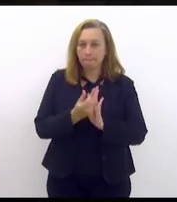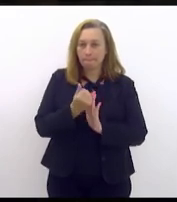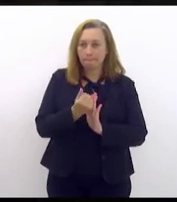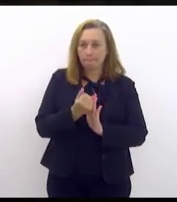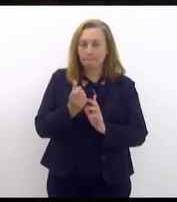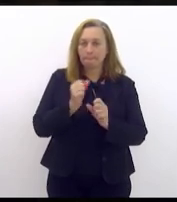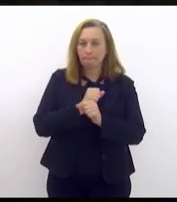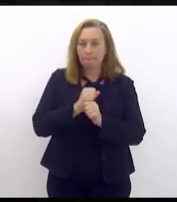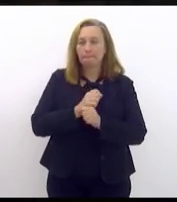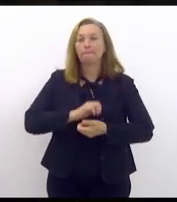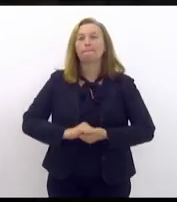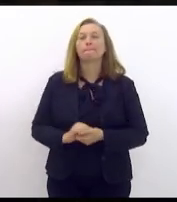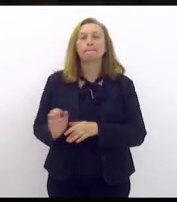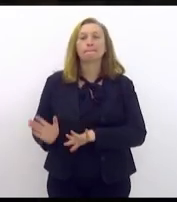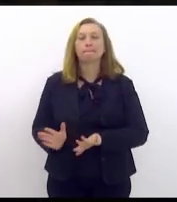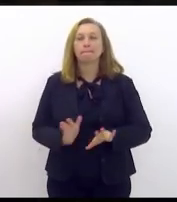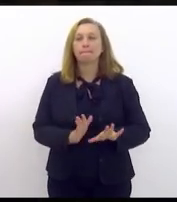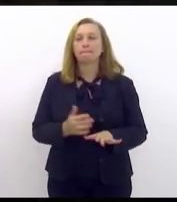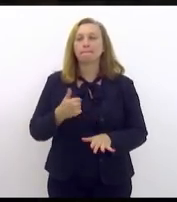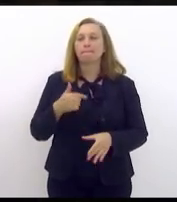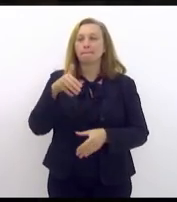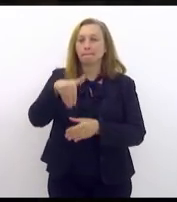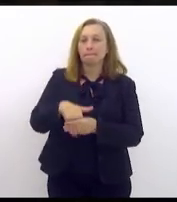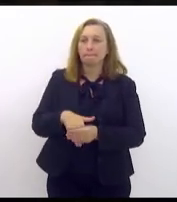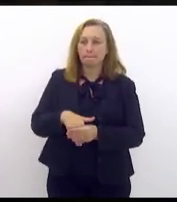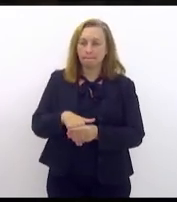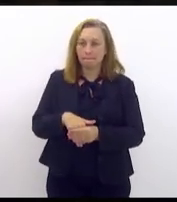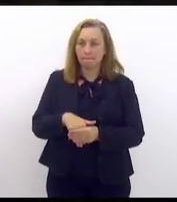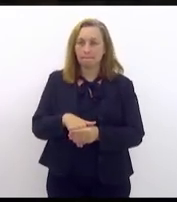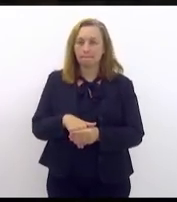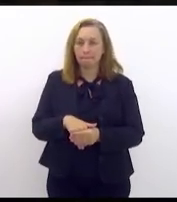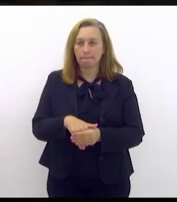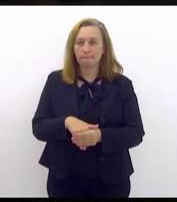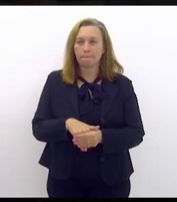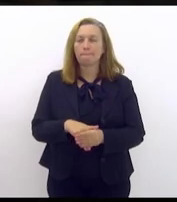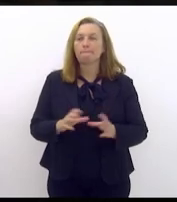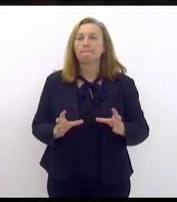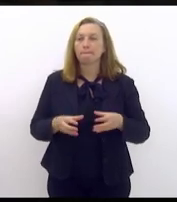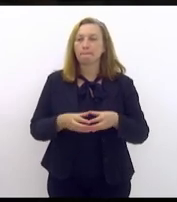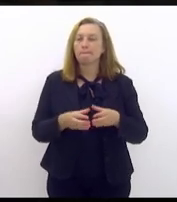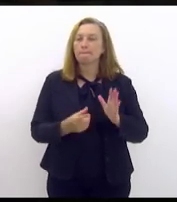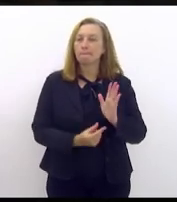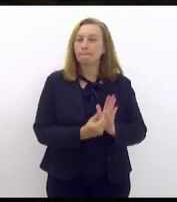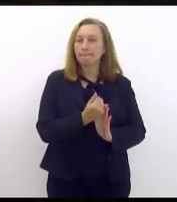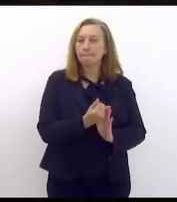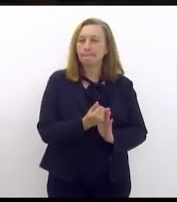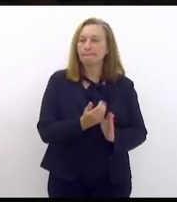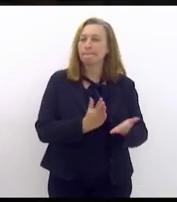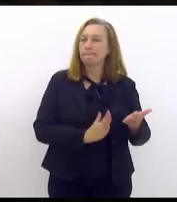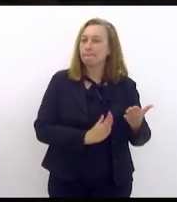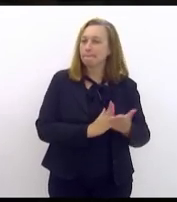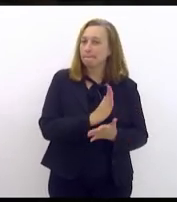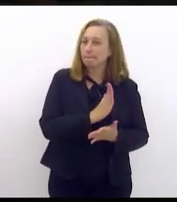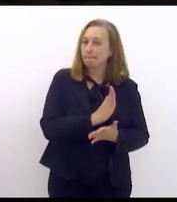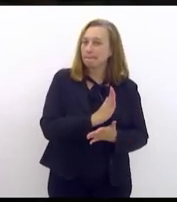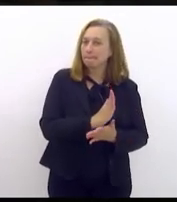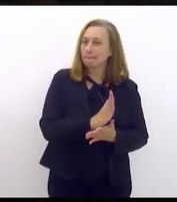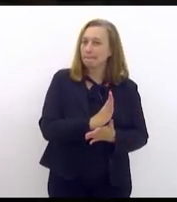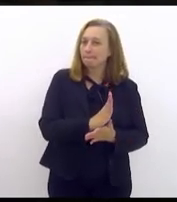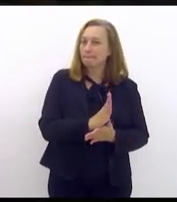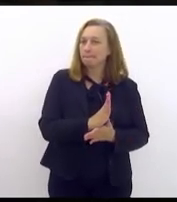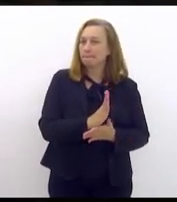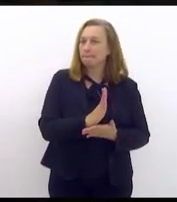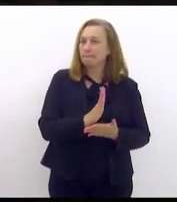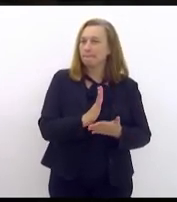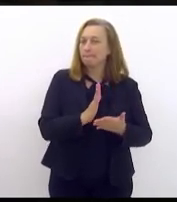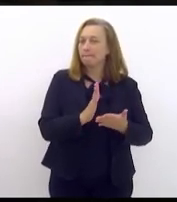Anual. Eu fiz um voto na Comissão de Orçamento favorável com